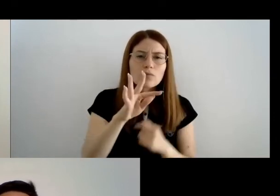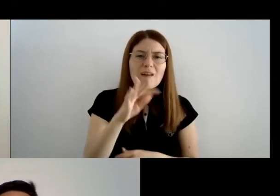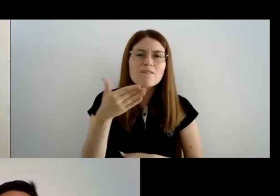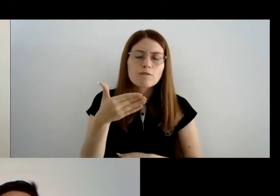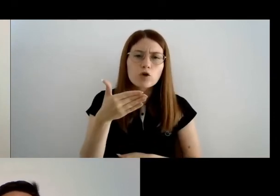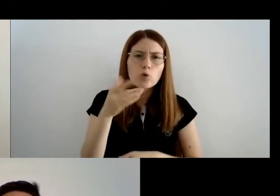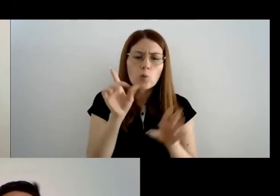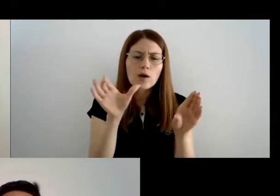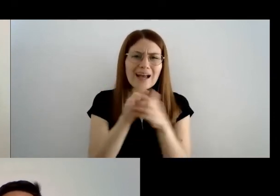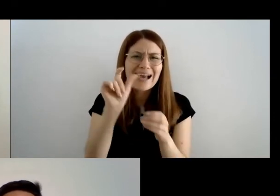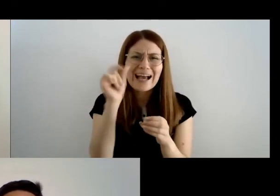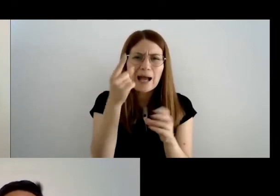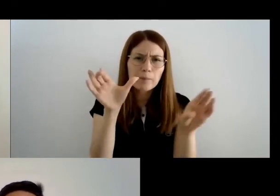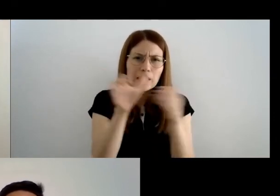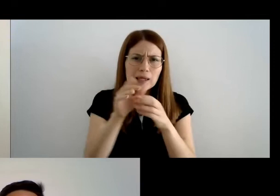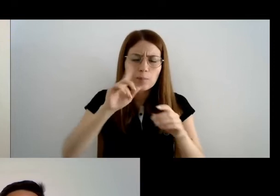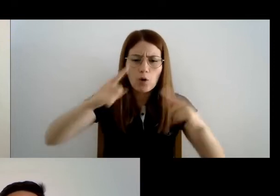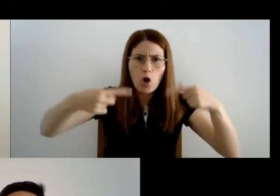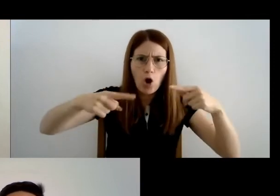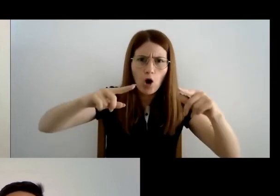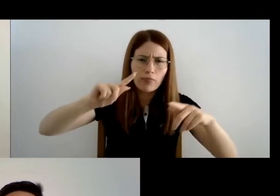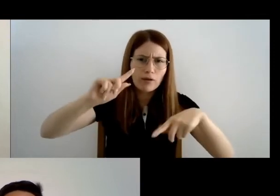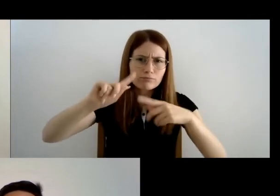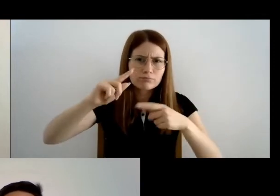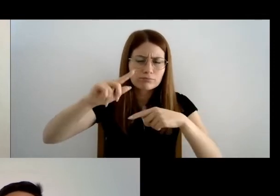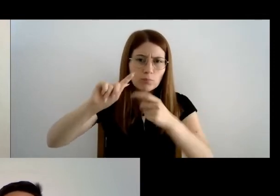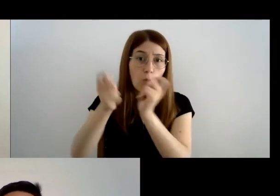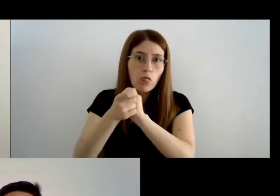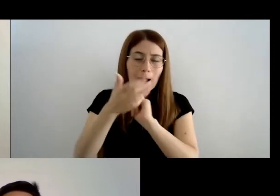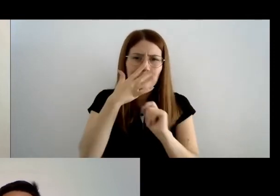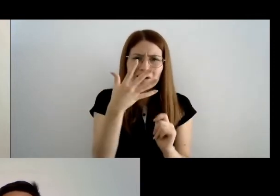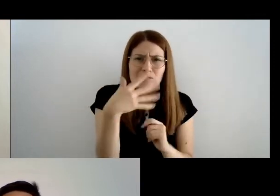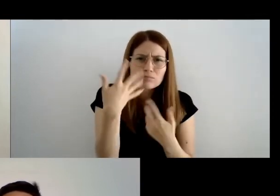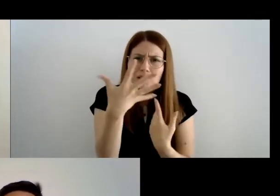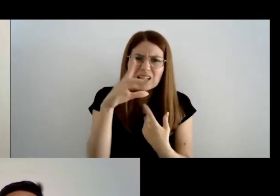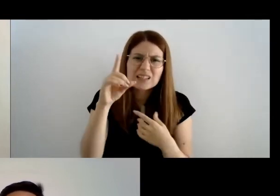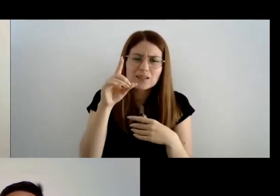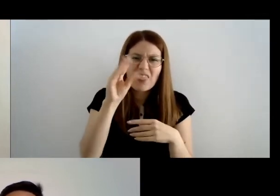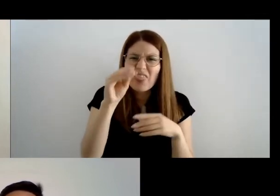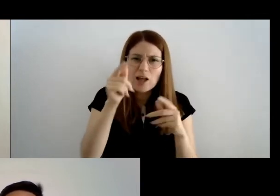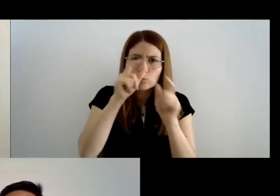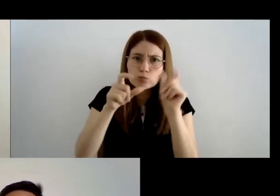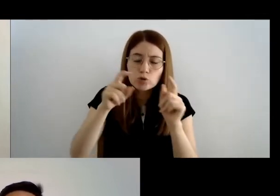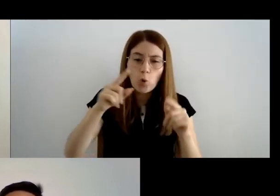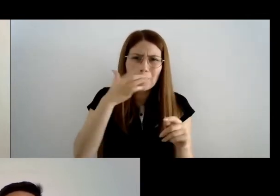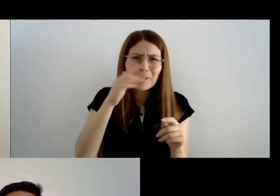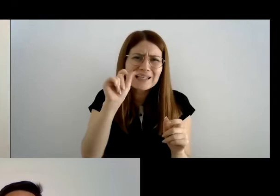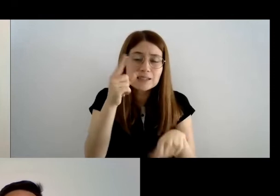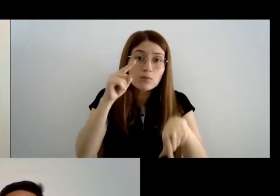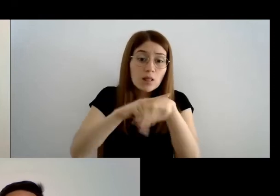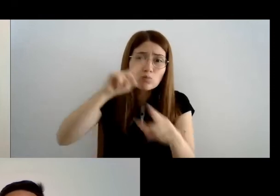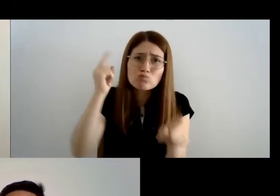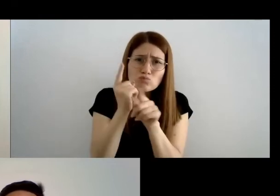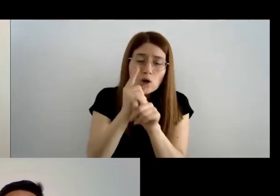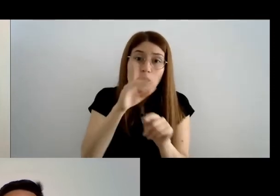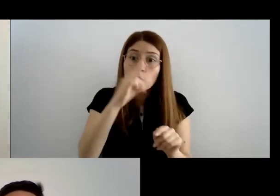4 ou 5 segundos estão ali assim 10 ou 12 elementos, cada um parece ter uma tarefa que é muito simples, mas aquilo tem que estar altamente sincronizado, basta só um ou